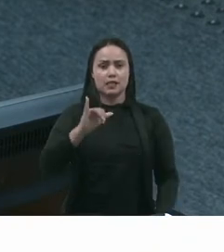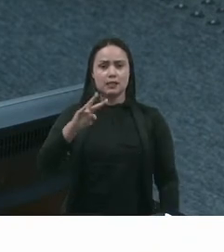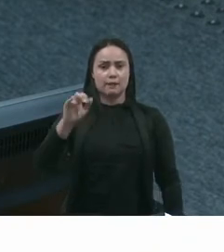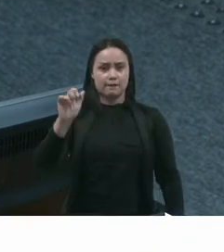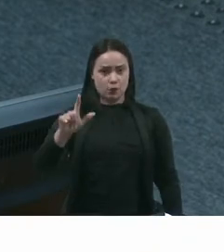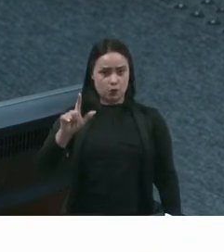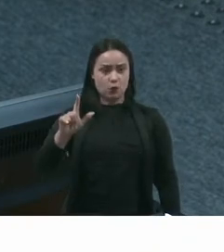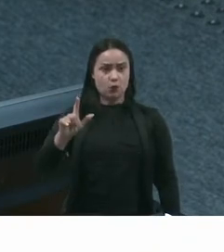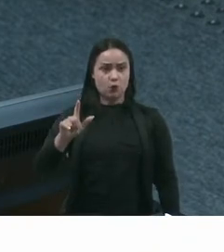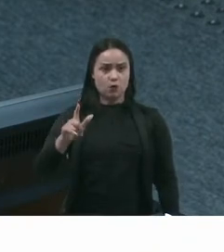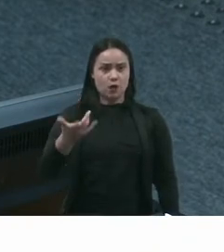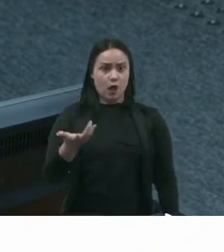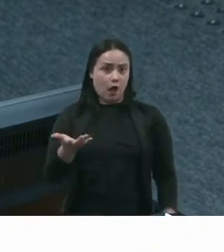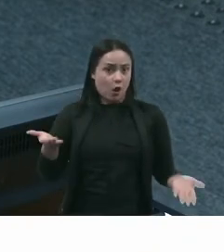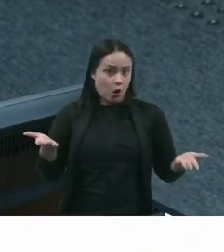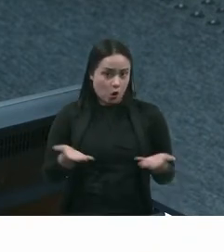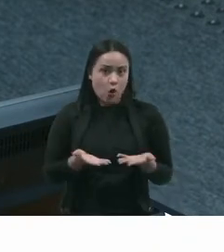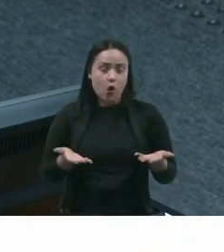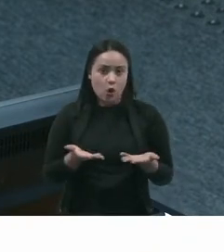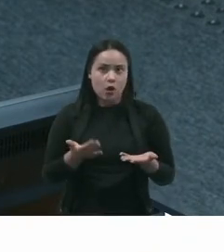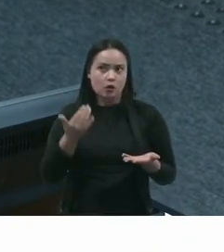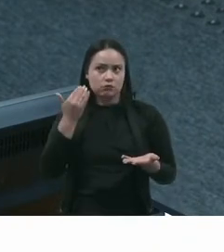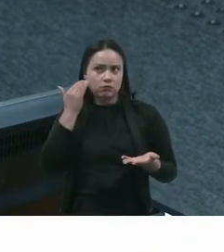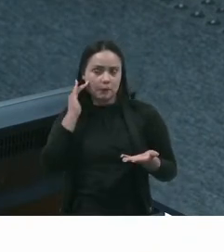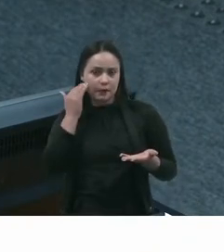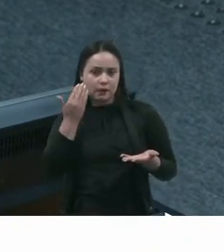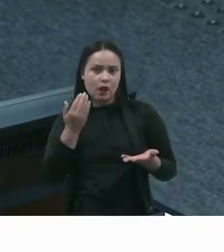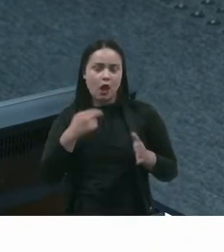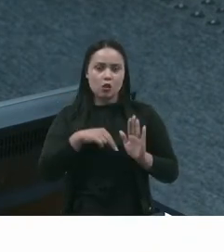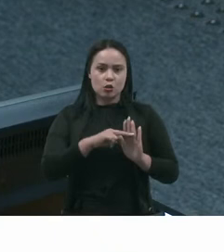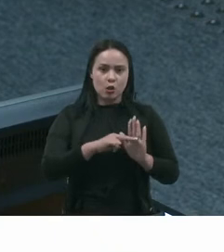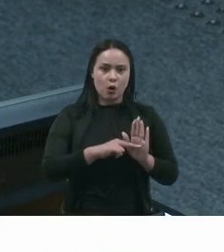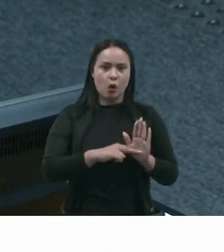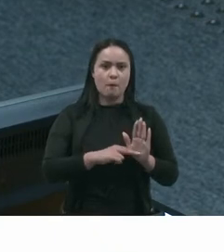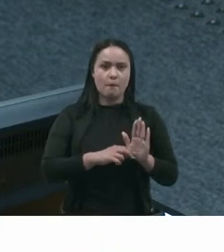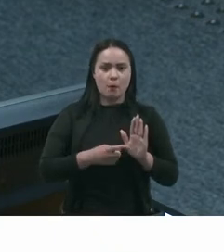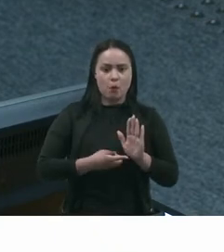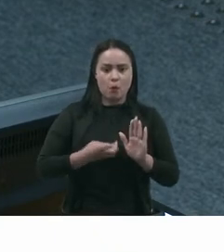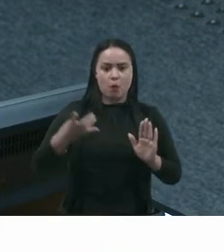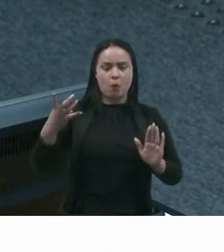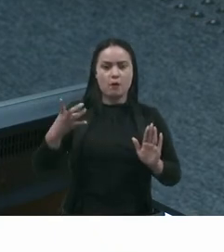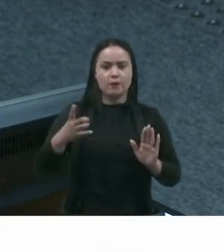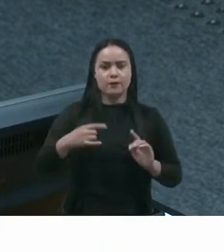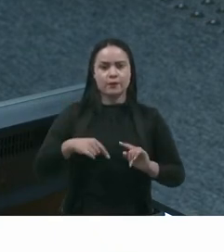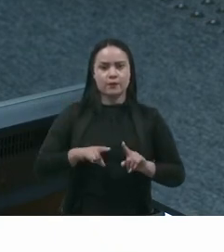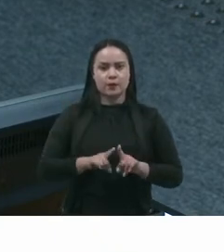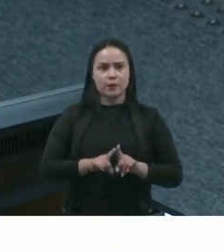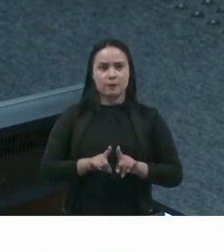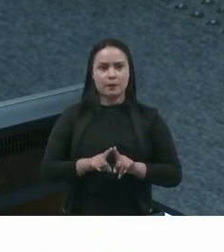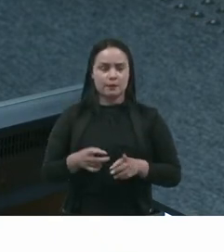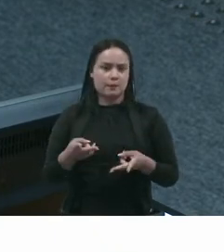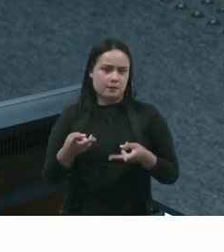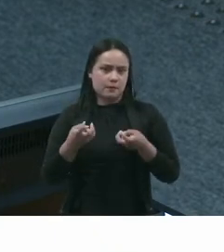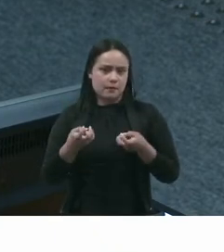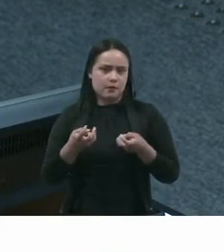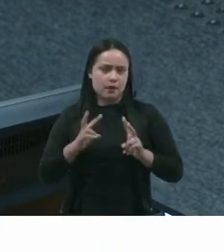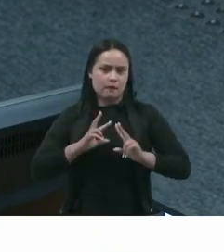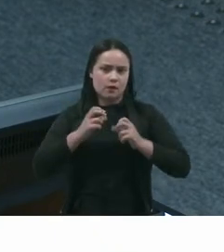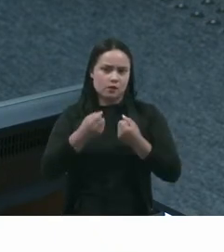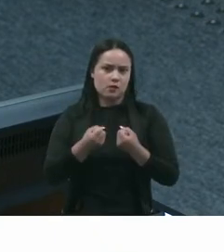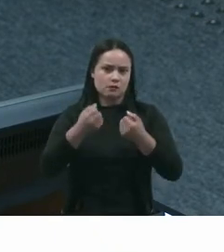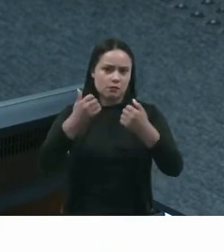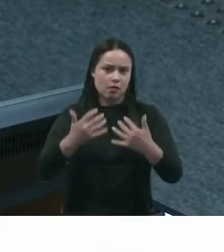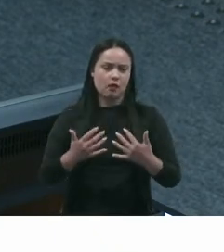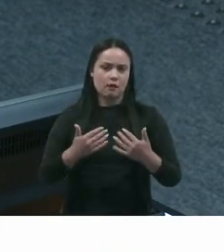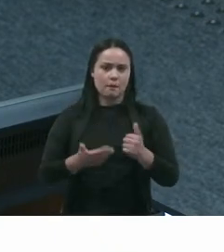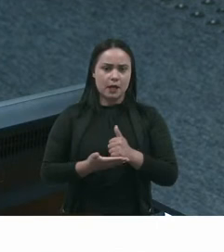Do jeito que estamos interpretando a norma de maioria e evidentemente reforçada pela